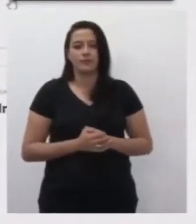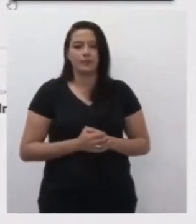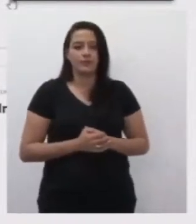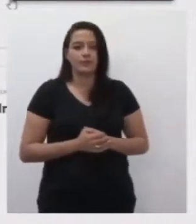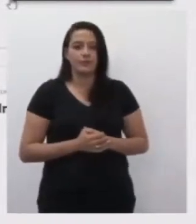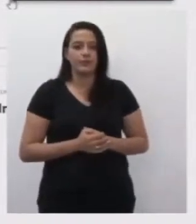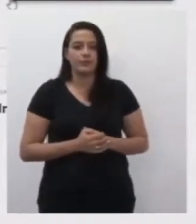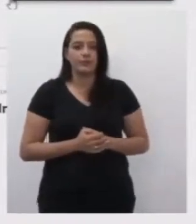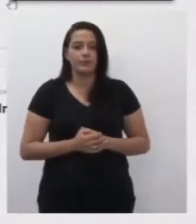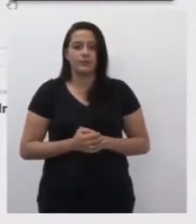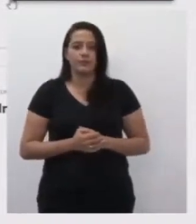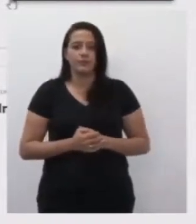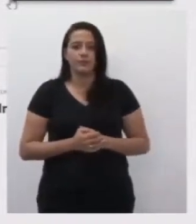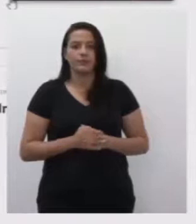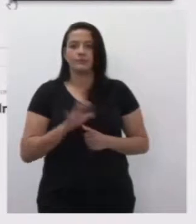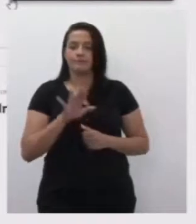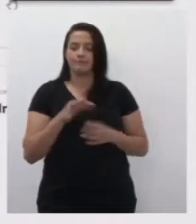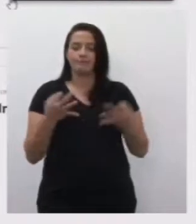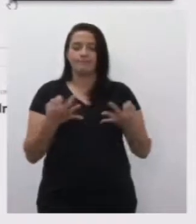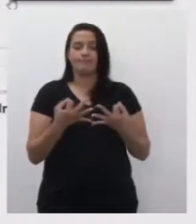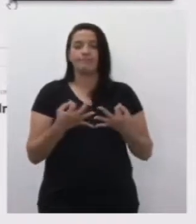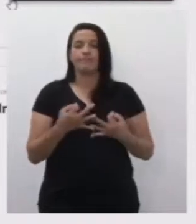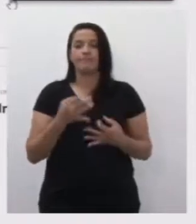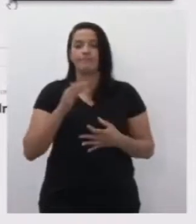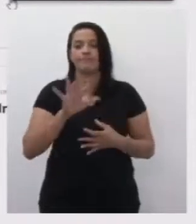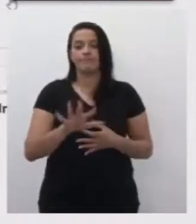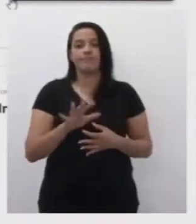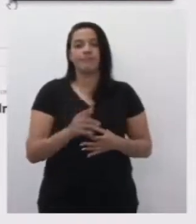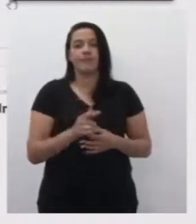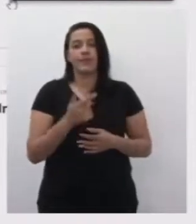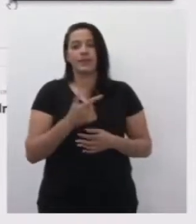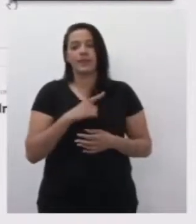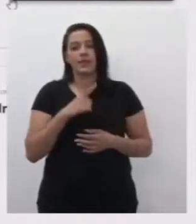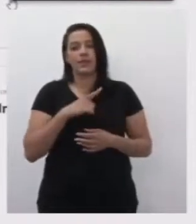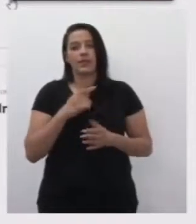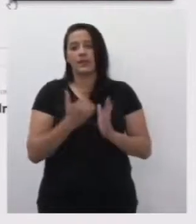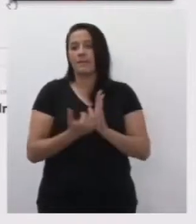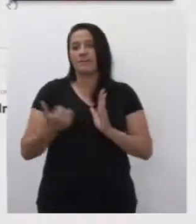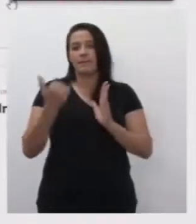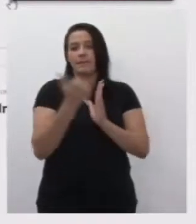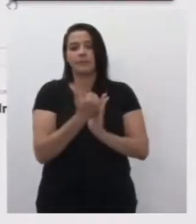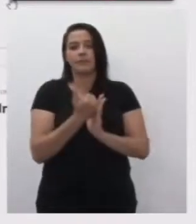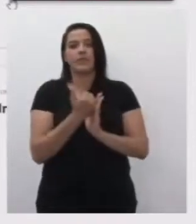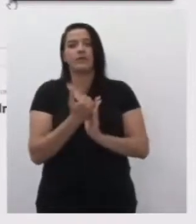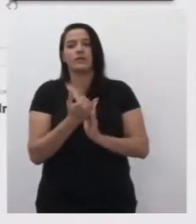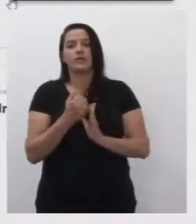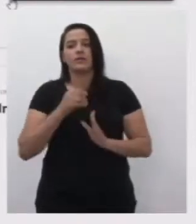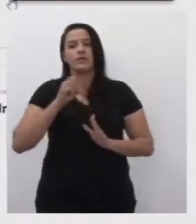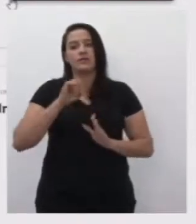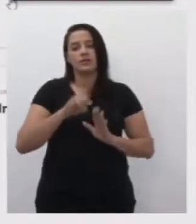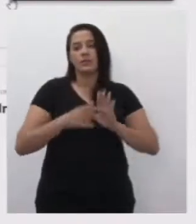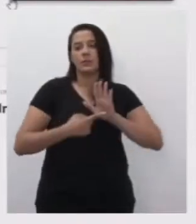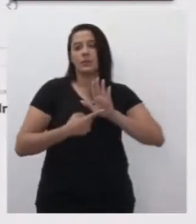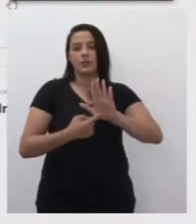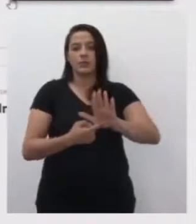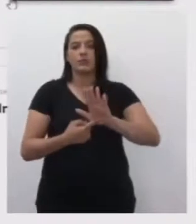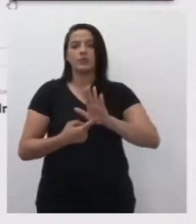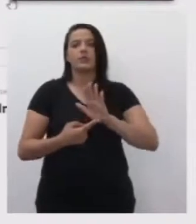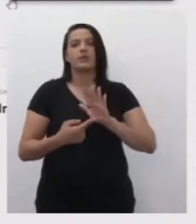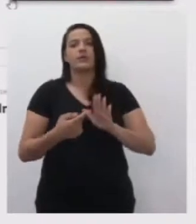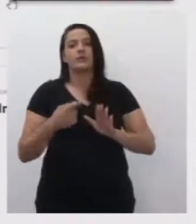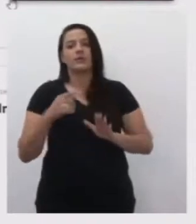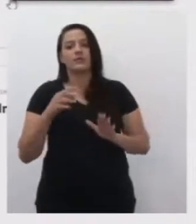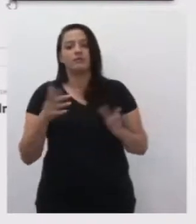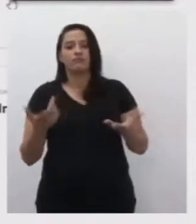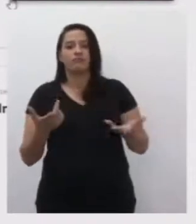Perfeito. E assim, Júlia, teria mais alguma questão assim dessa apresentação da